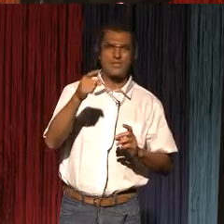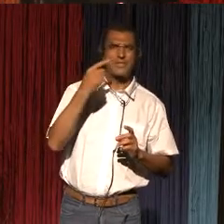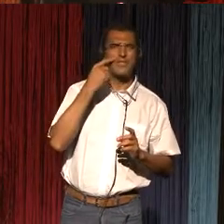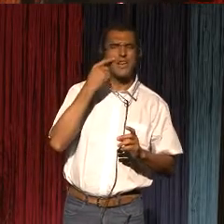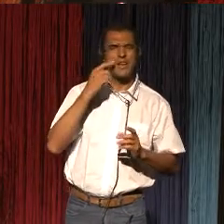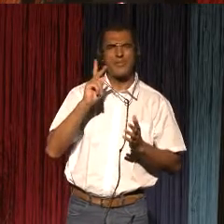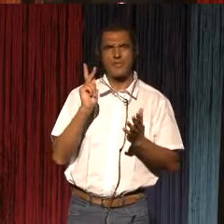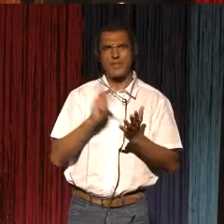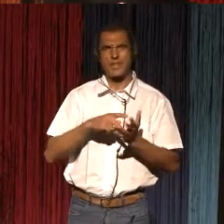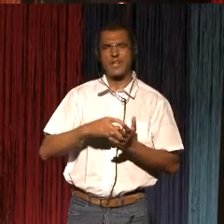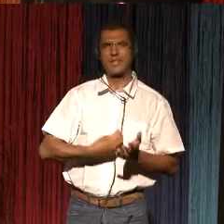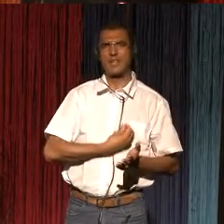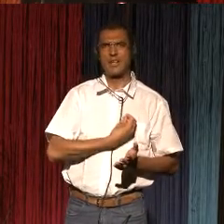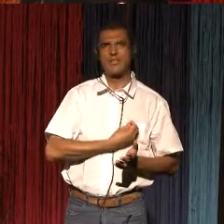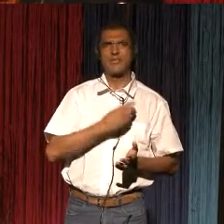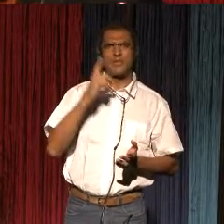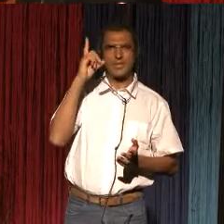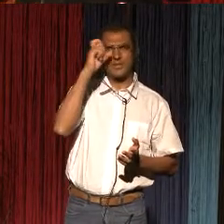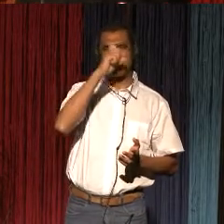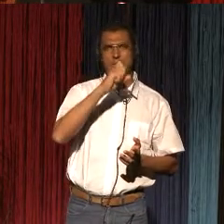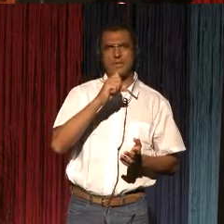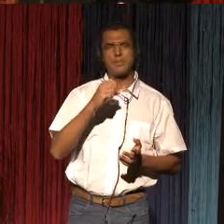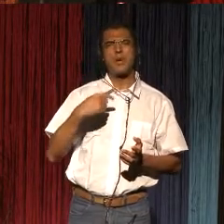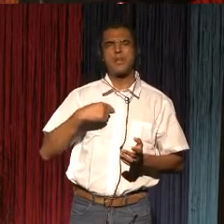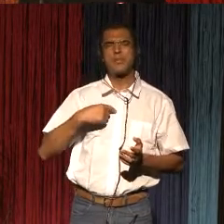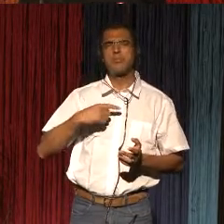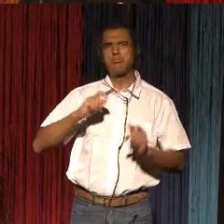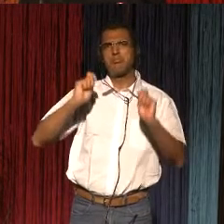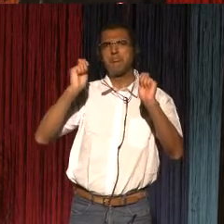ser difícil. Parece engraçado, mas pensa bem.